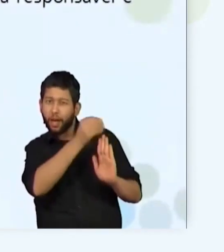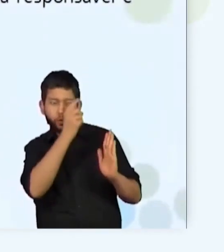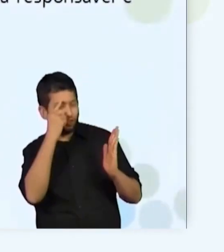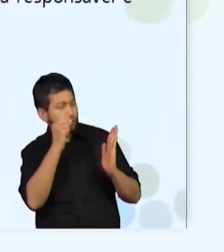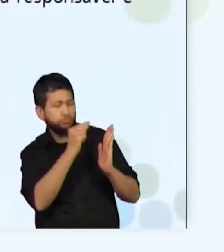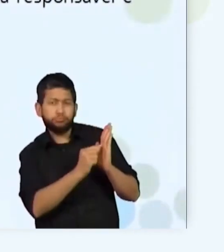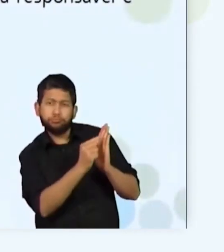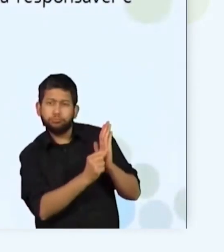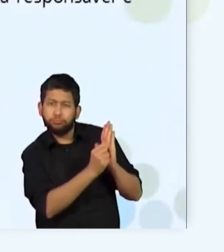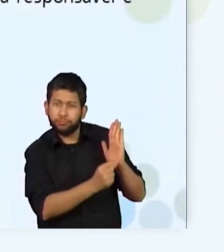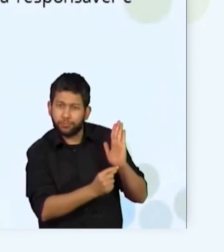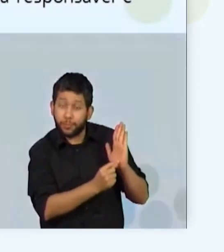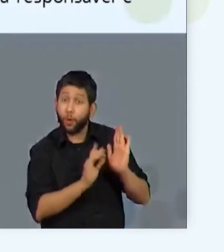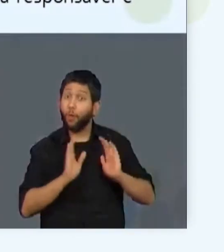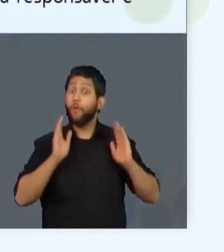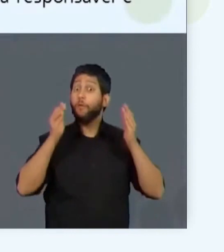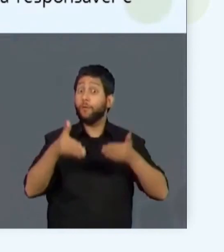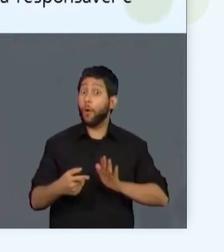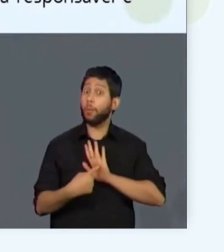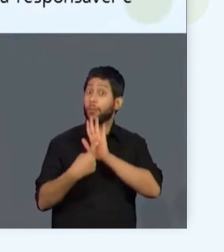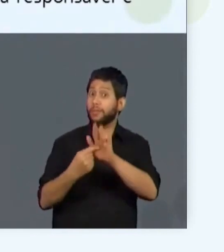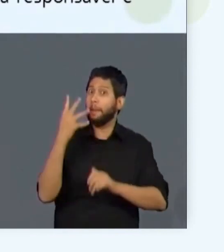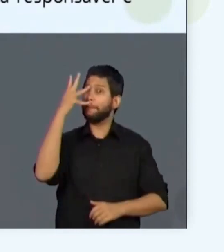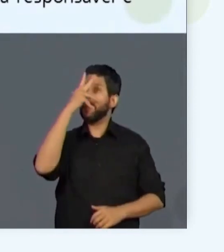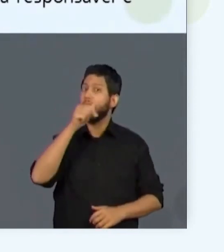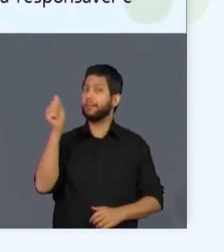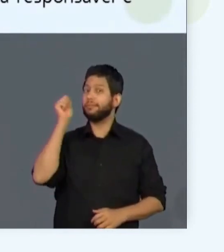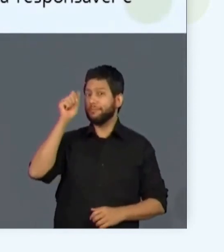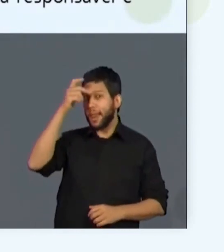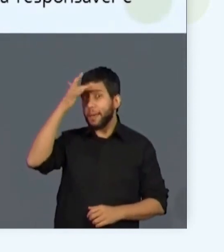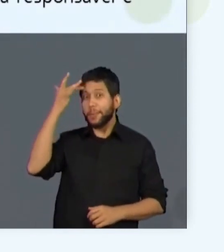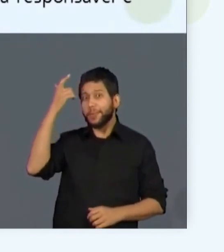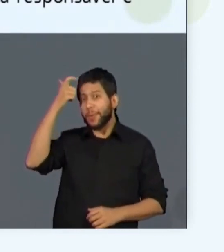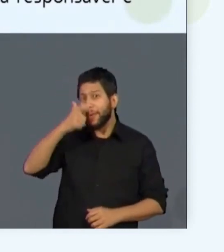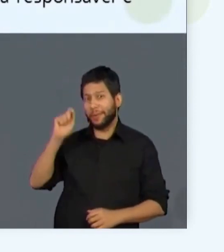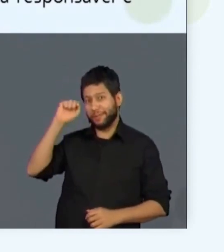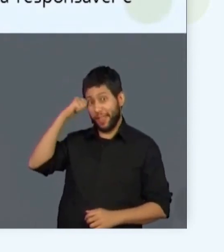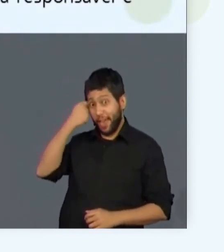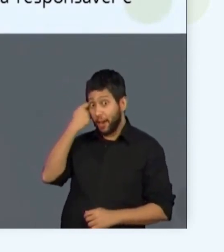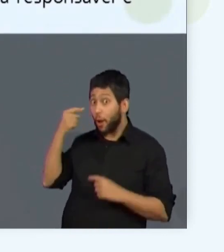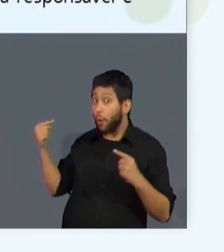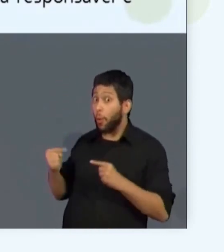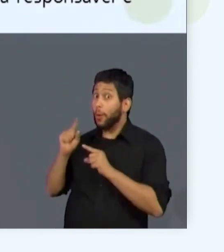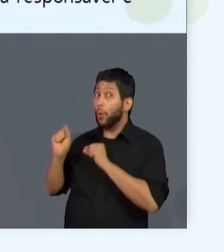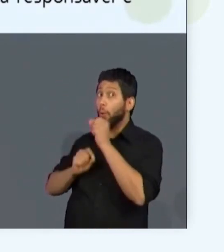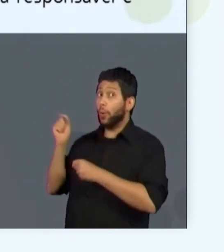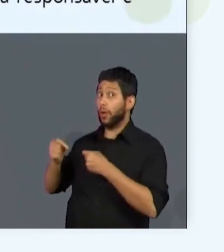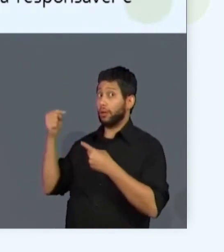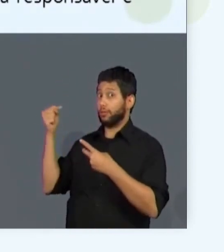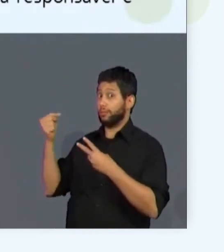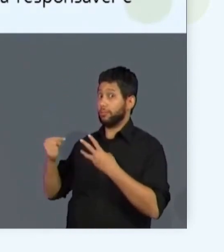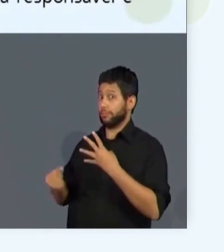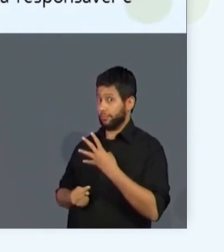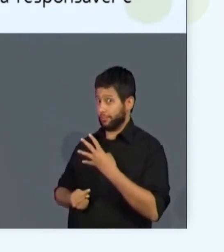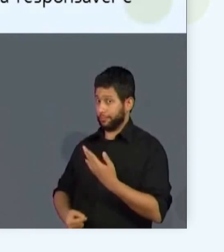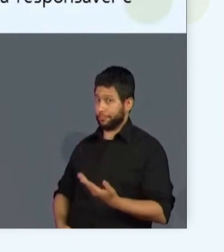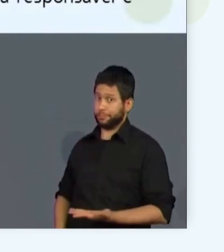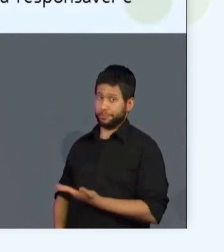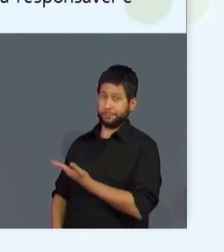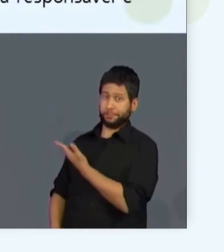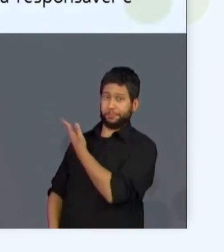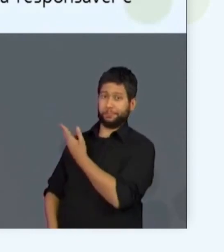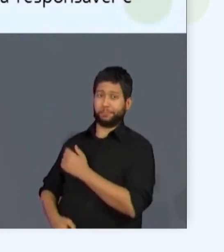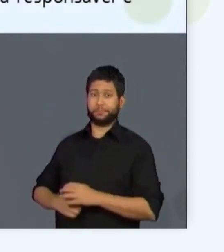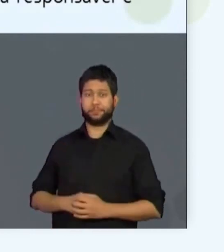a seguinte habilidade: apropriar-se de diversas linguagens e recursos tecnológicos,